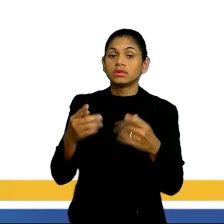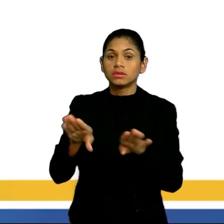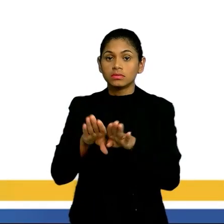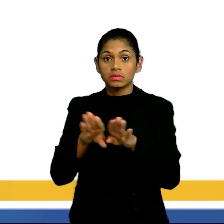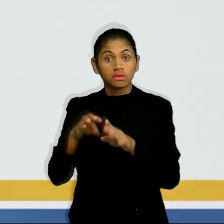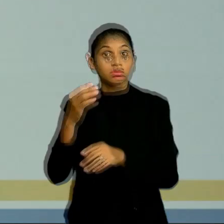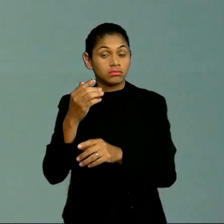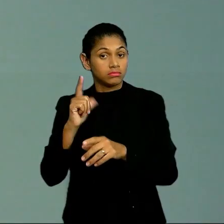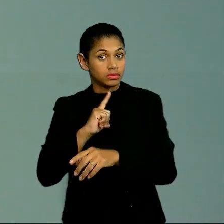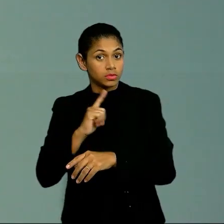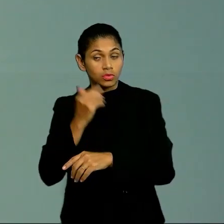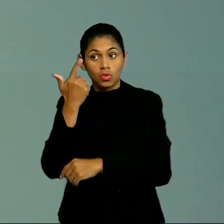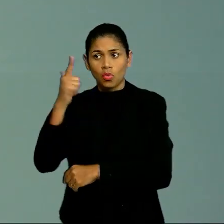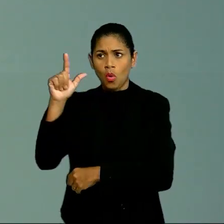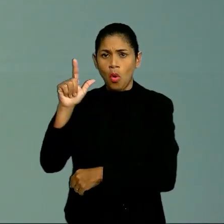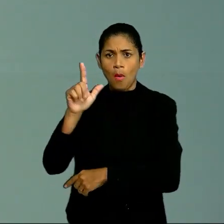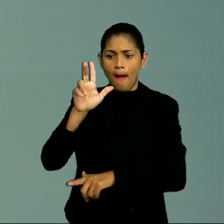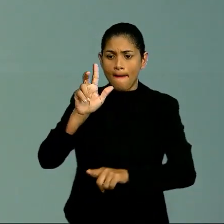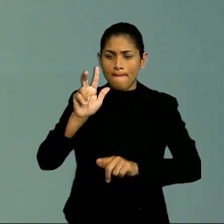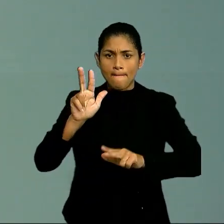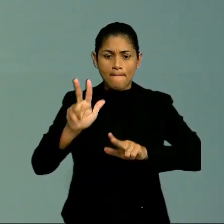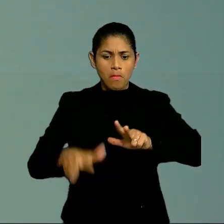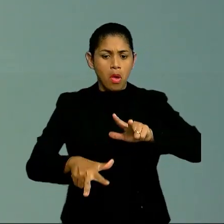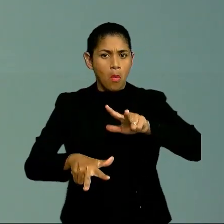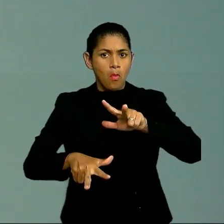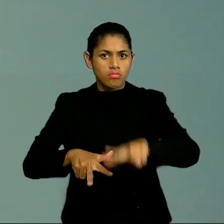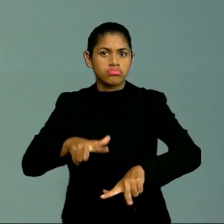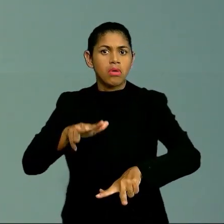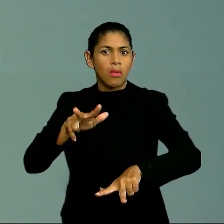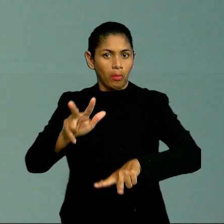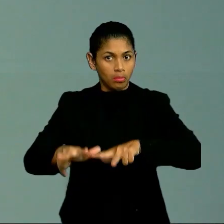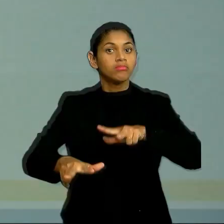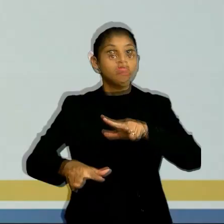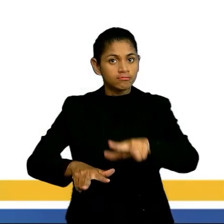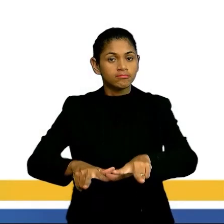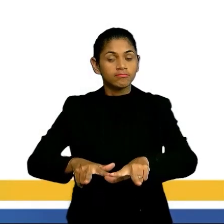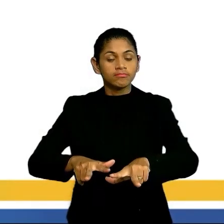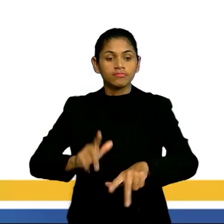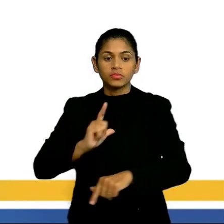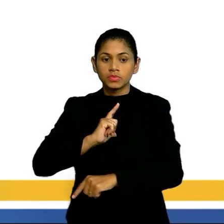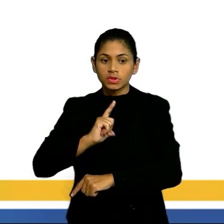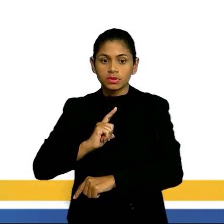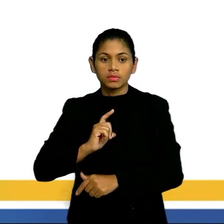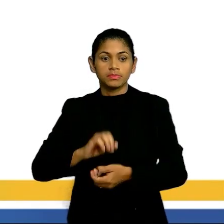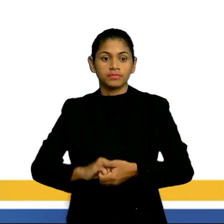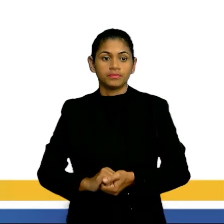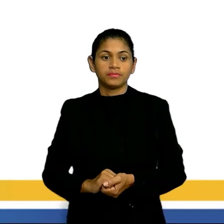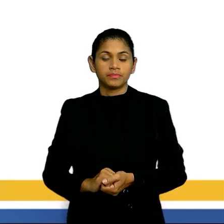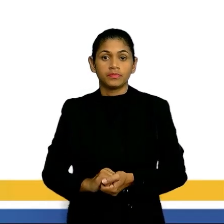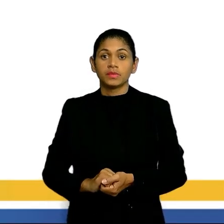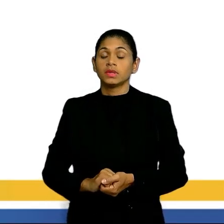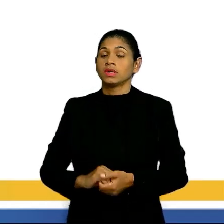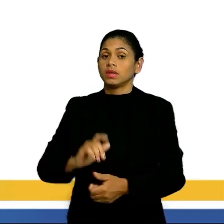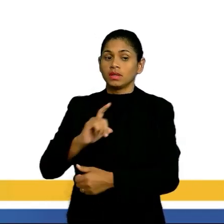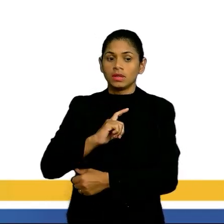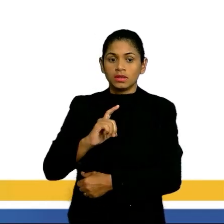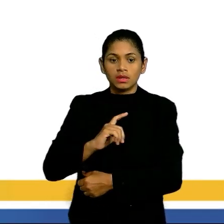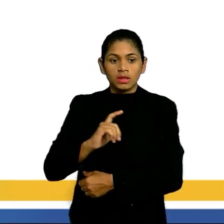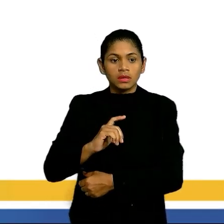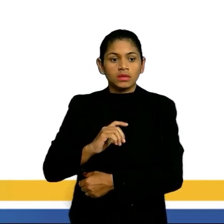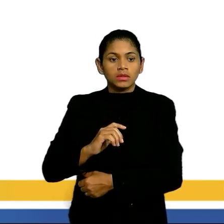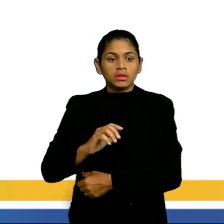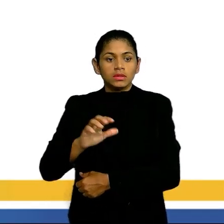pegadas, pode ser até um mamute mesmo que encontraram congelado lá na Sibéria. Temos também âmbar, de